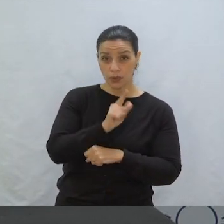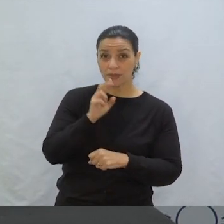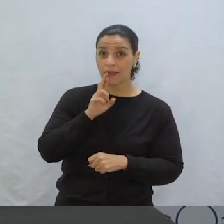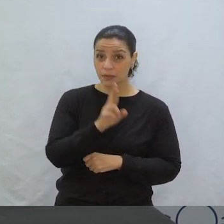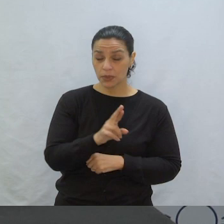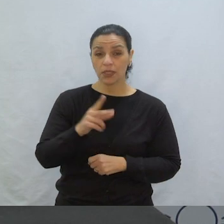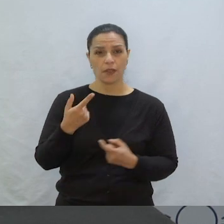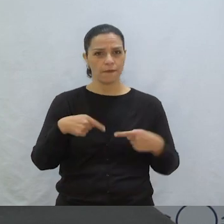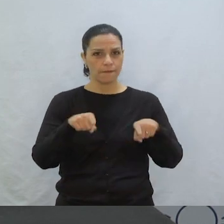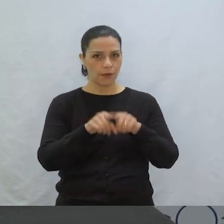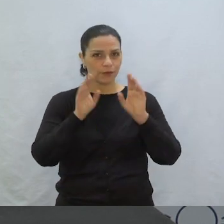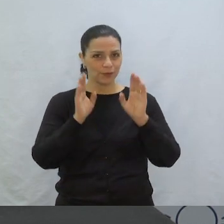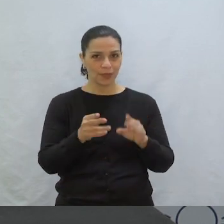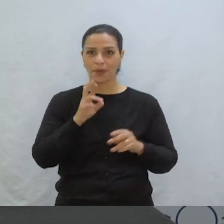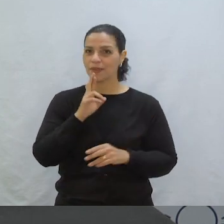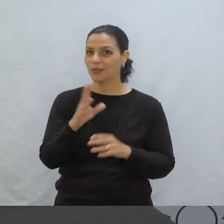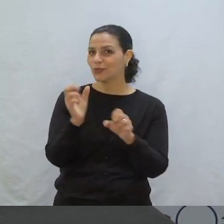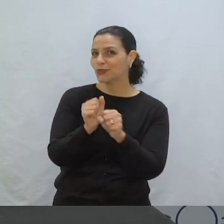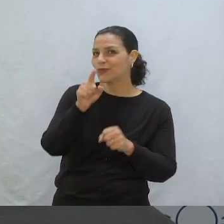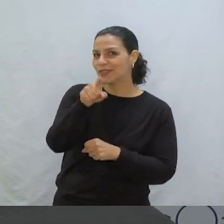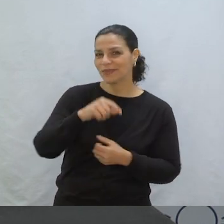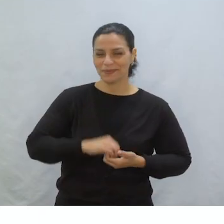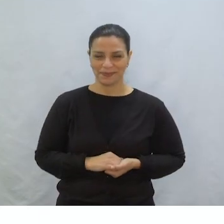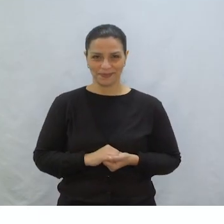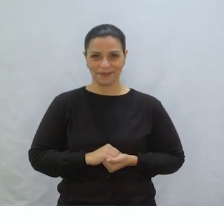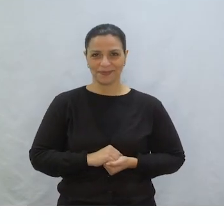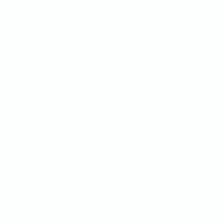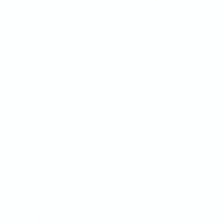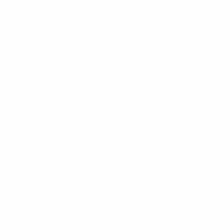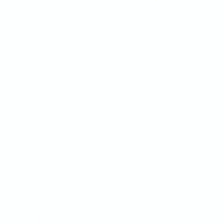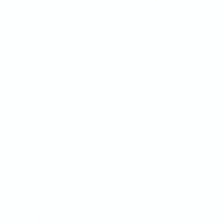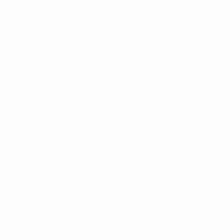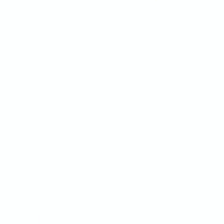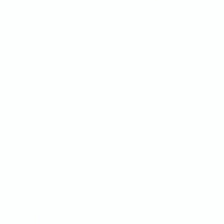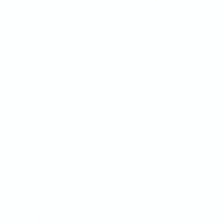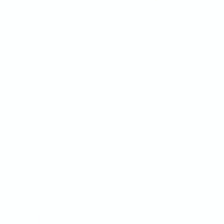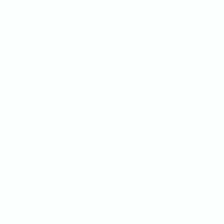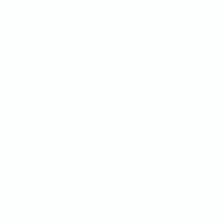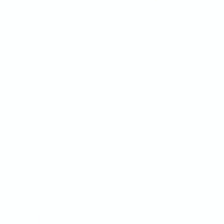para você tentar resolver e já já eu volto para resolver junto com você.